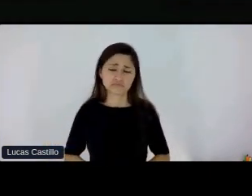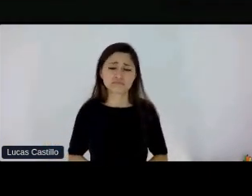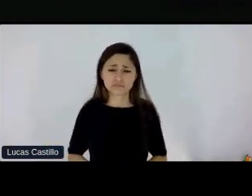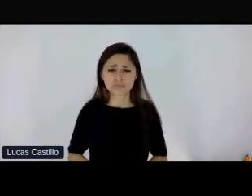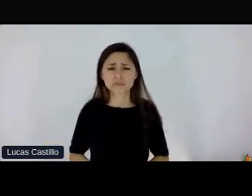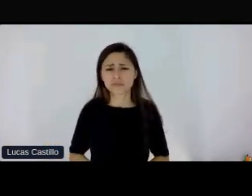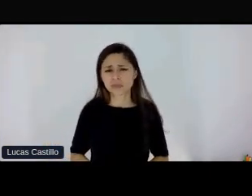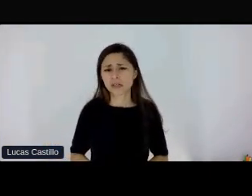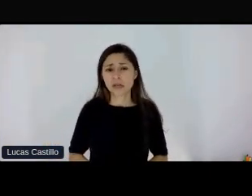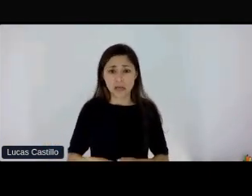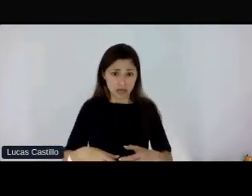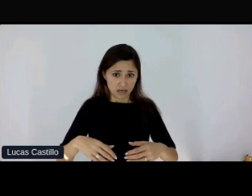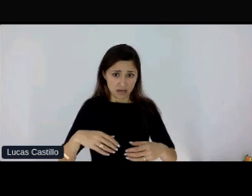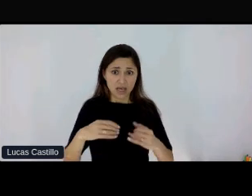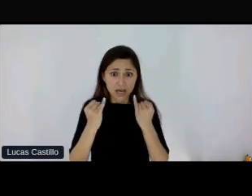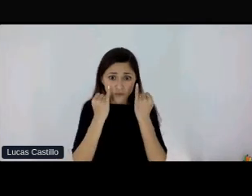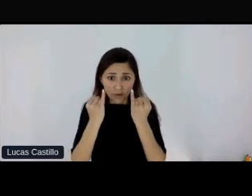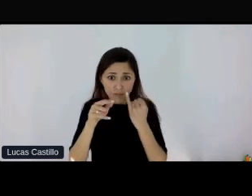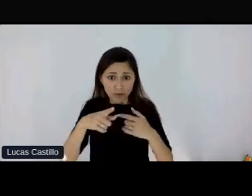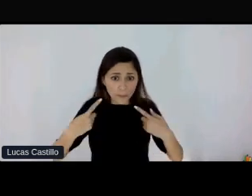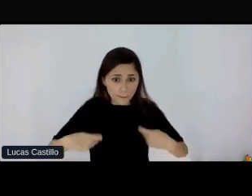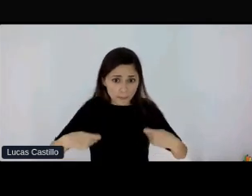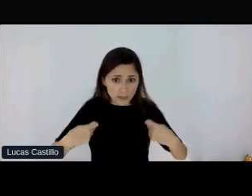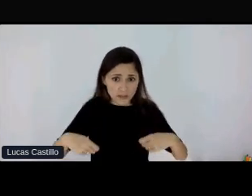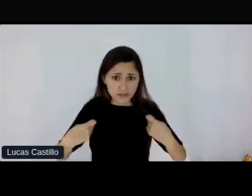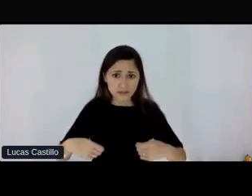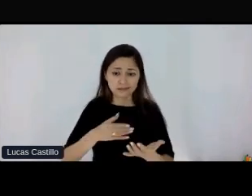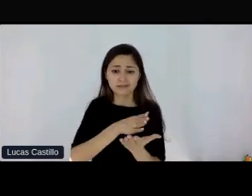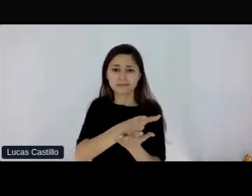no seu sistema e para os seus usuários.